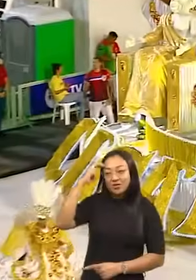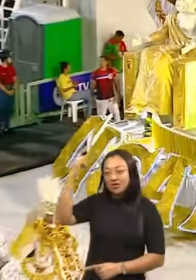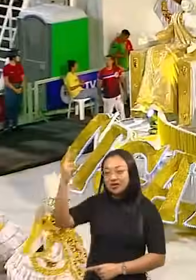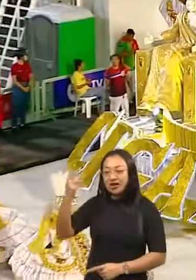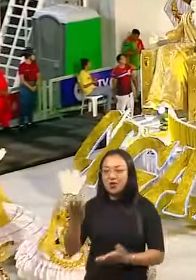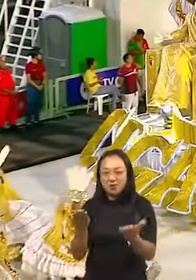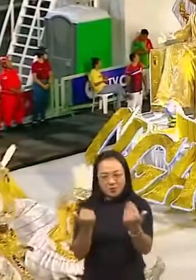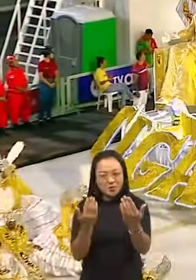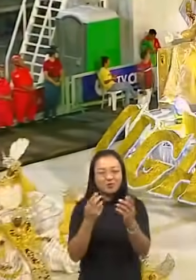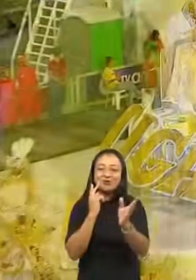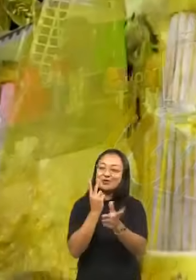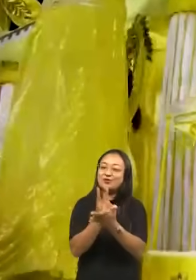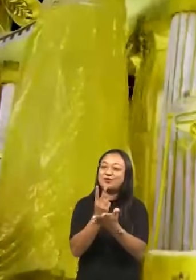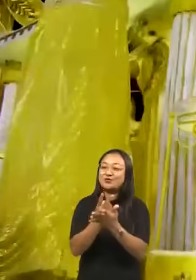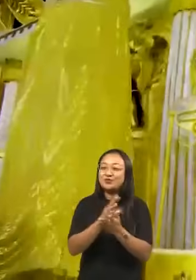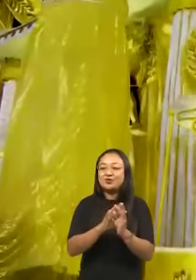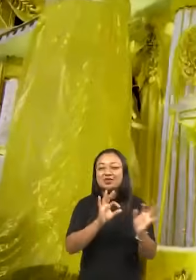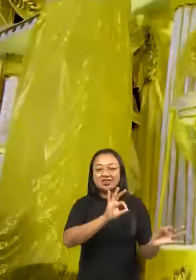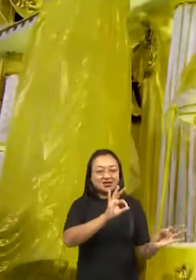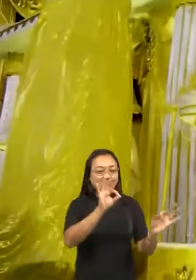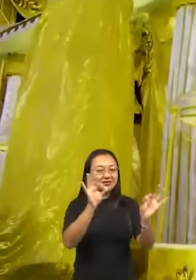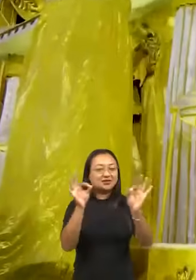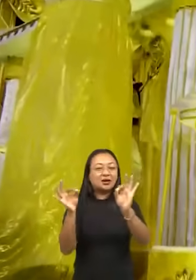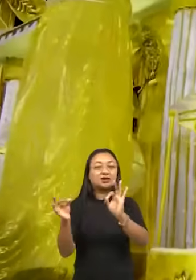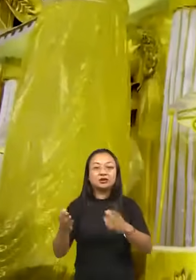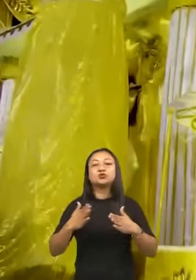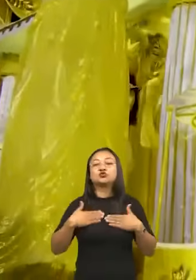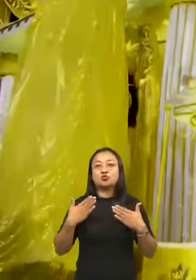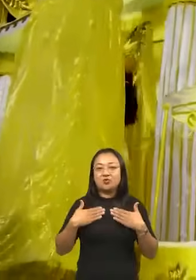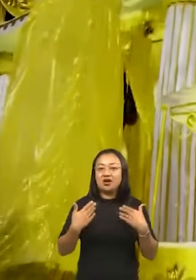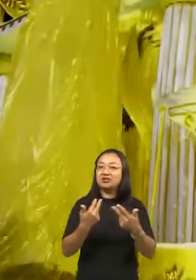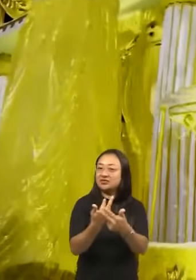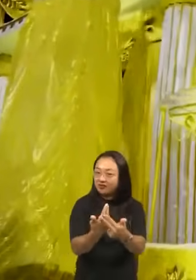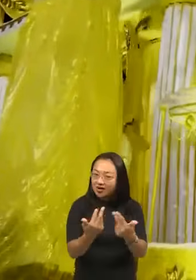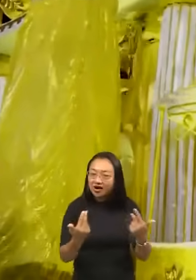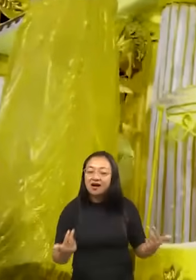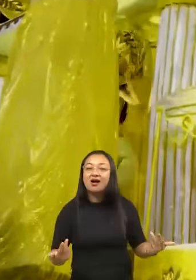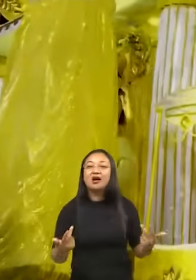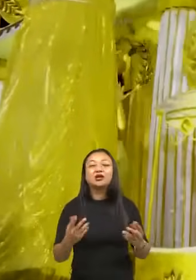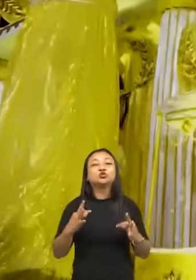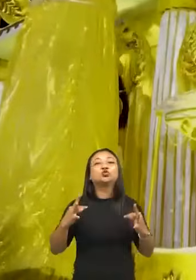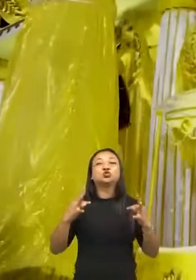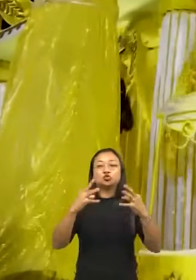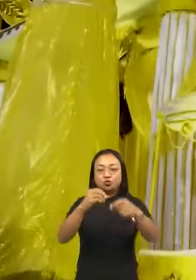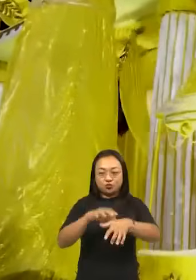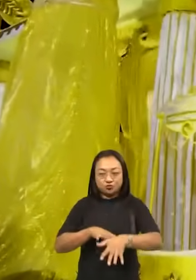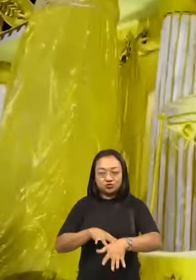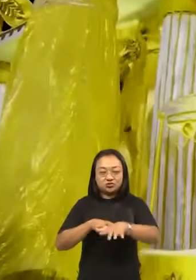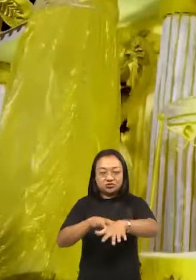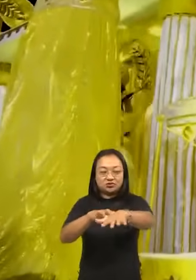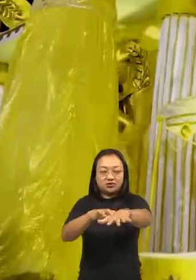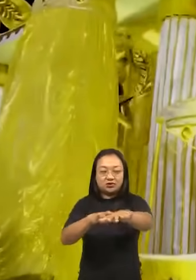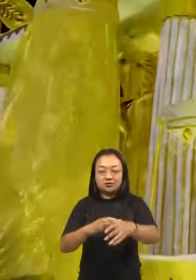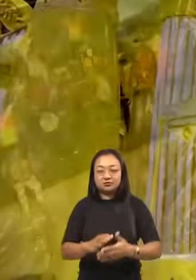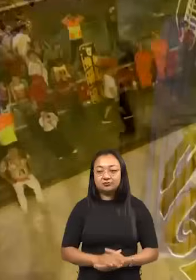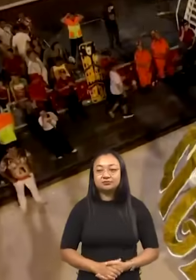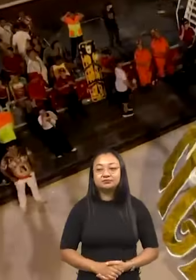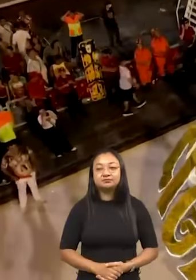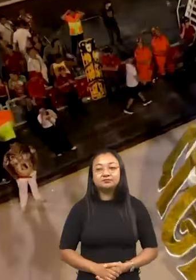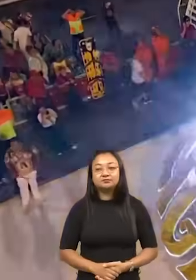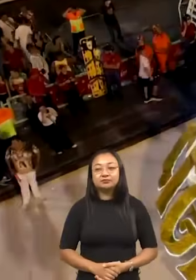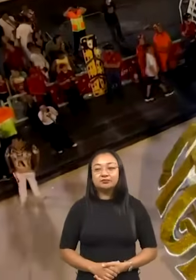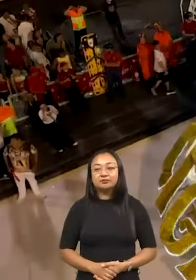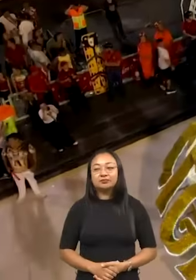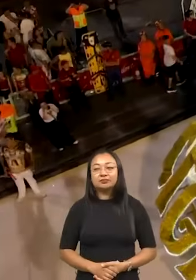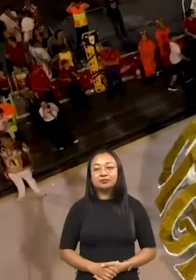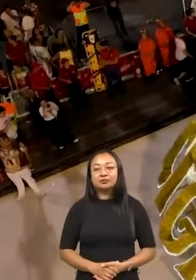Vamos continuar acompanhando. Tem muita, muita surpresa ainda durante todo o nosso desfile. Hashtag